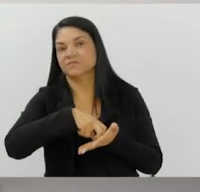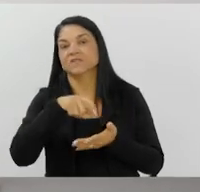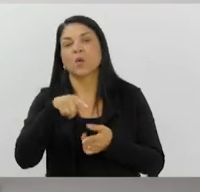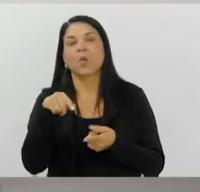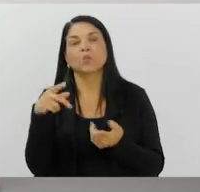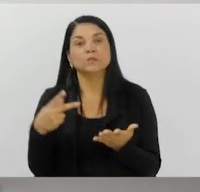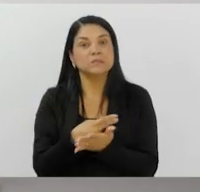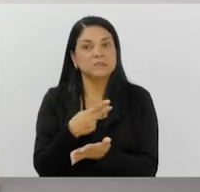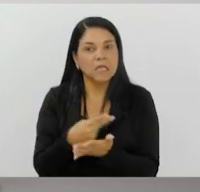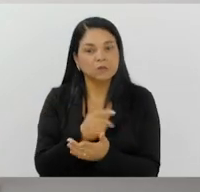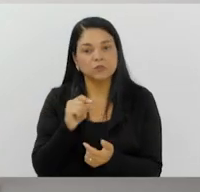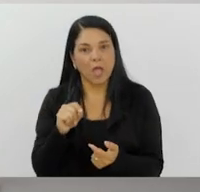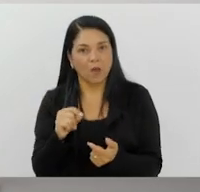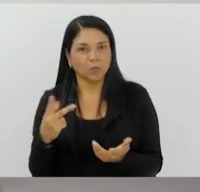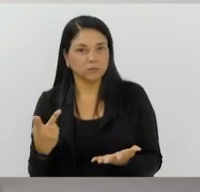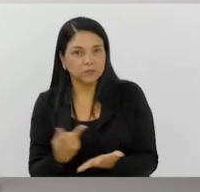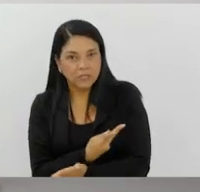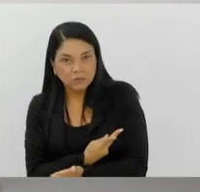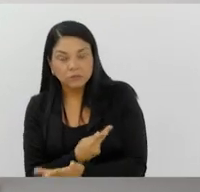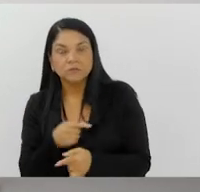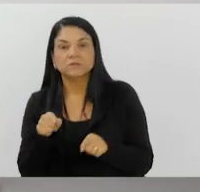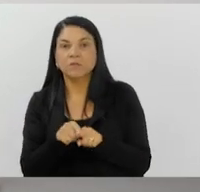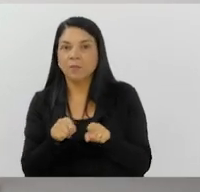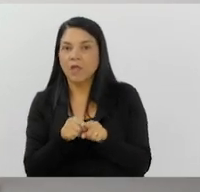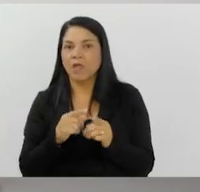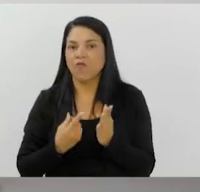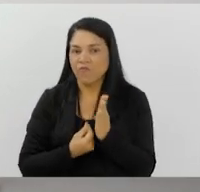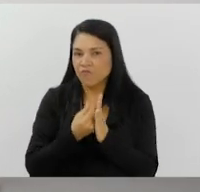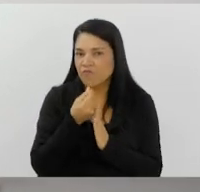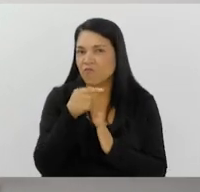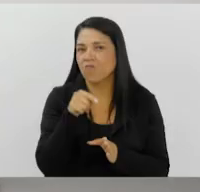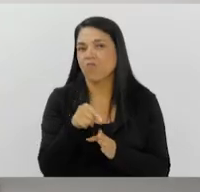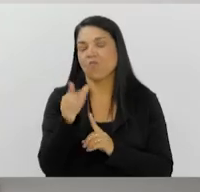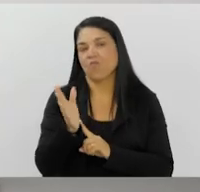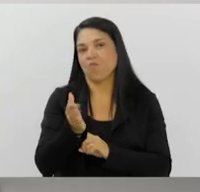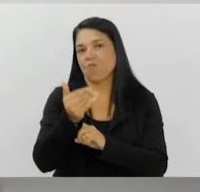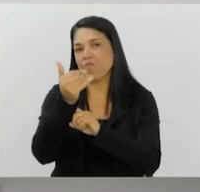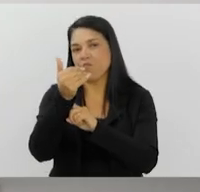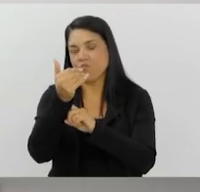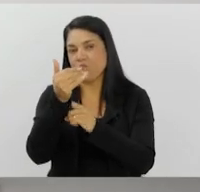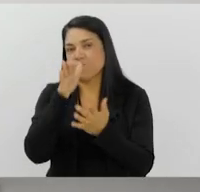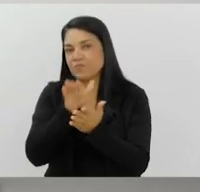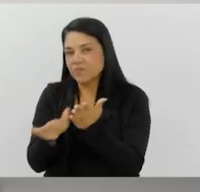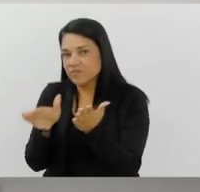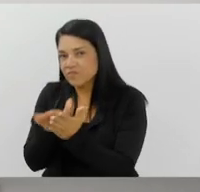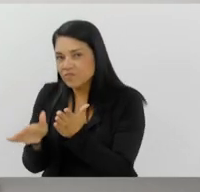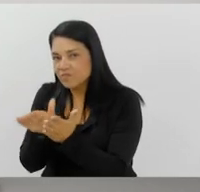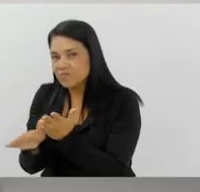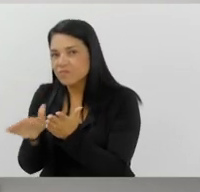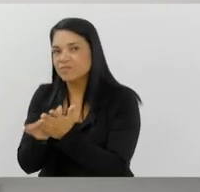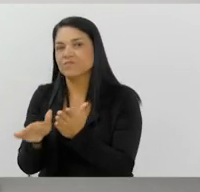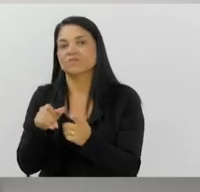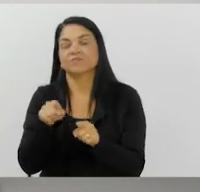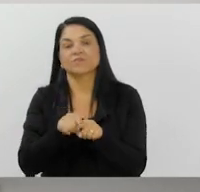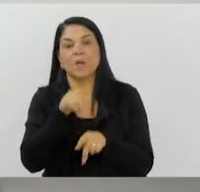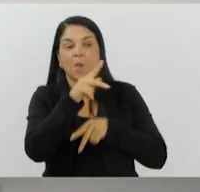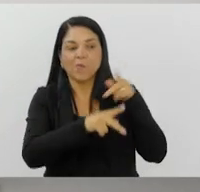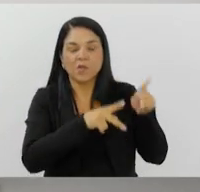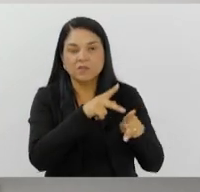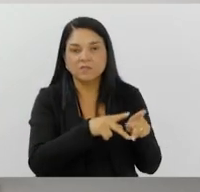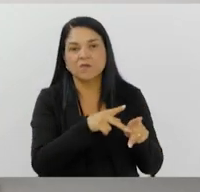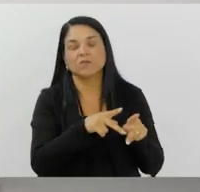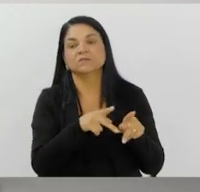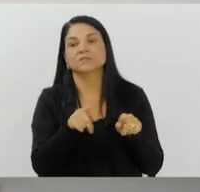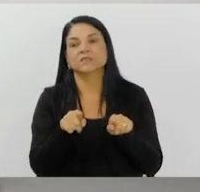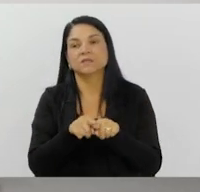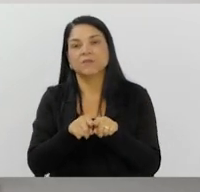têm acontecido E visavis também o o custo né que essas ferramentas eh T eh para o contribuinte né aproveitando